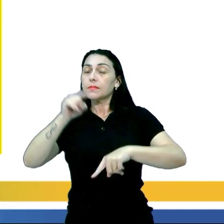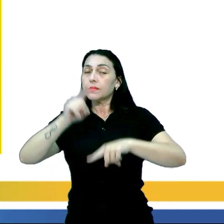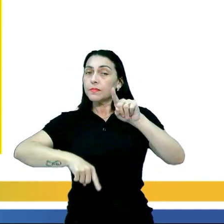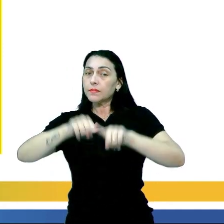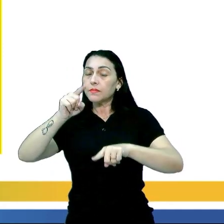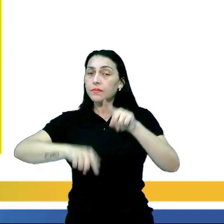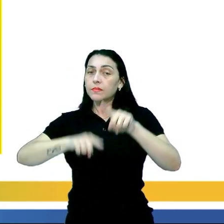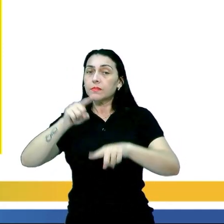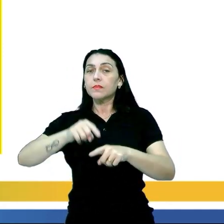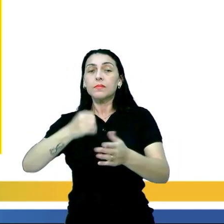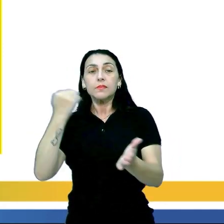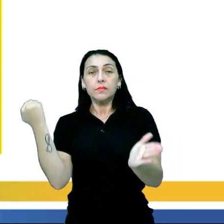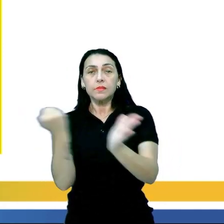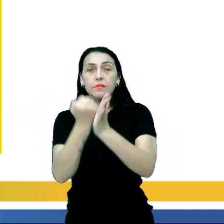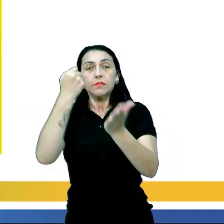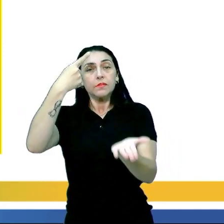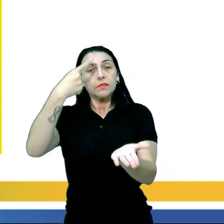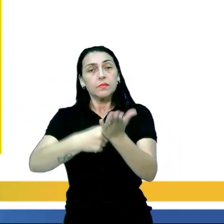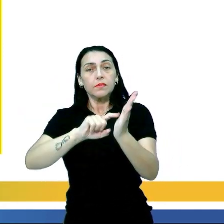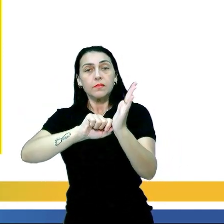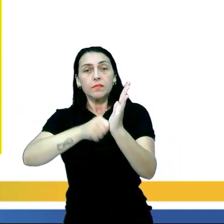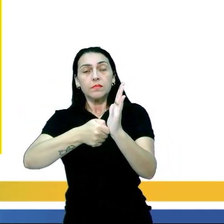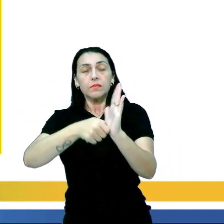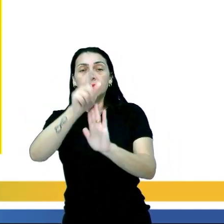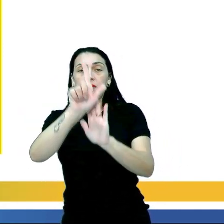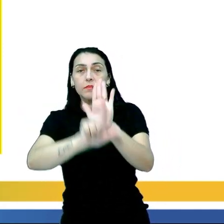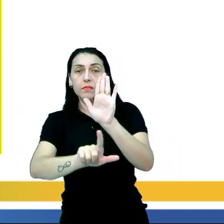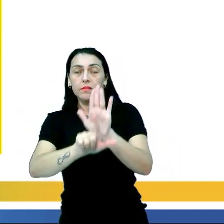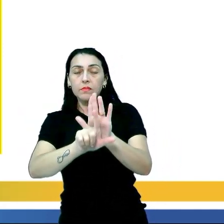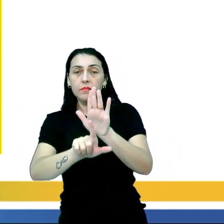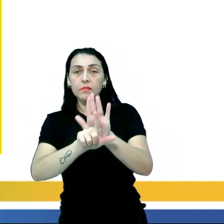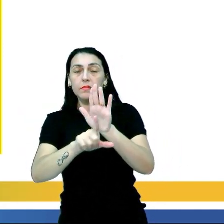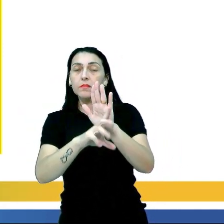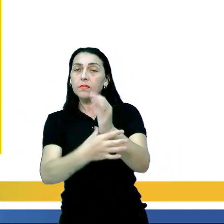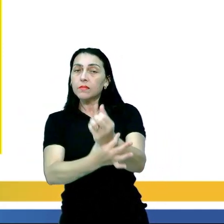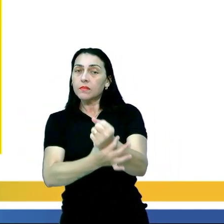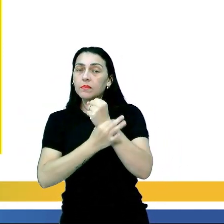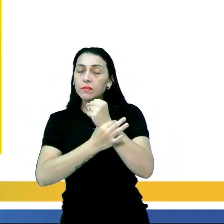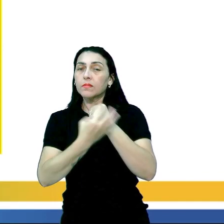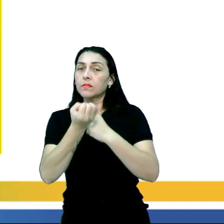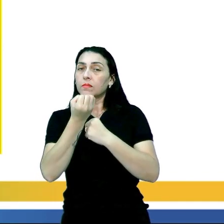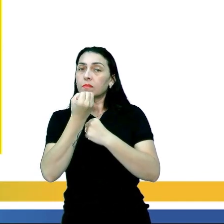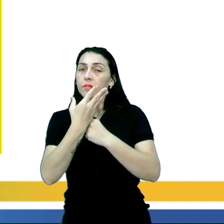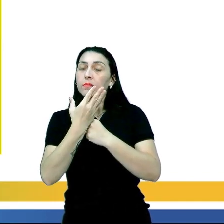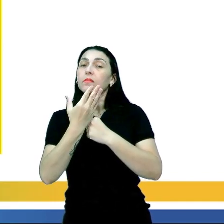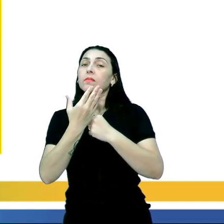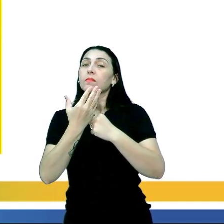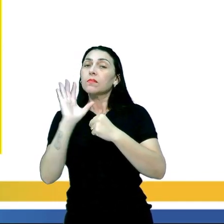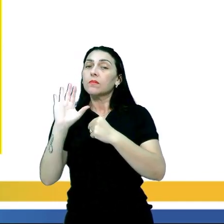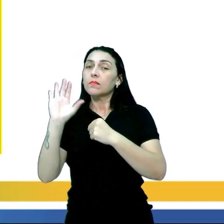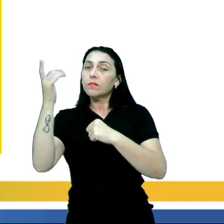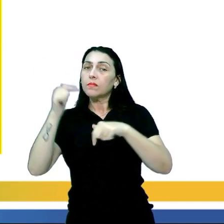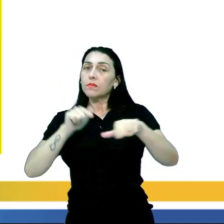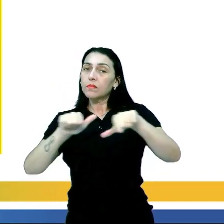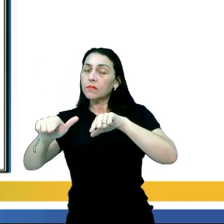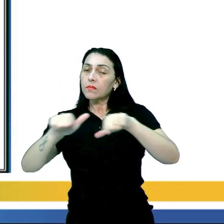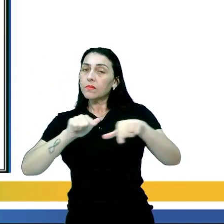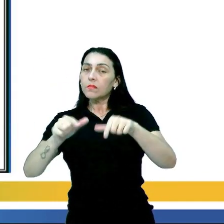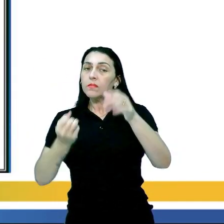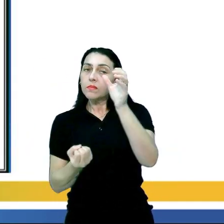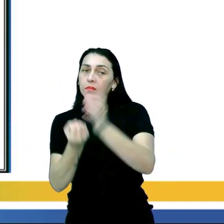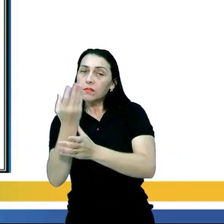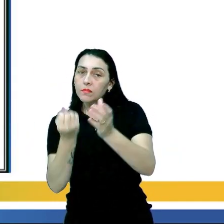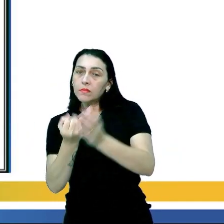pelos contratos, os códigos de leis profissionais que asseguram o bom funcionamento desse modo de